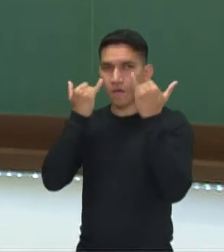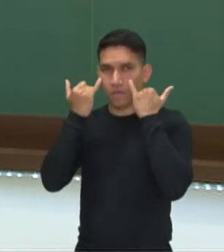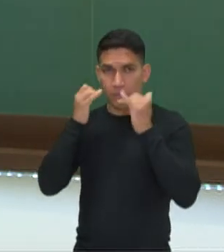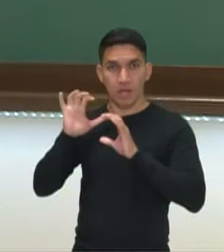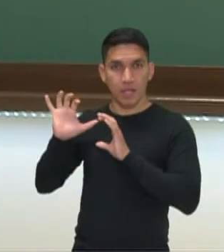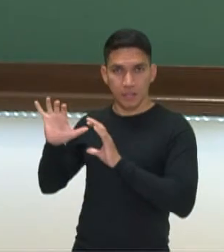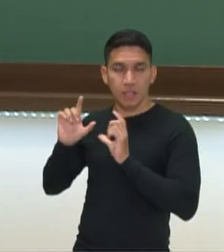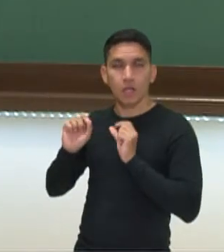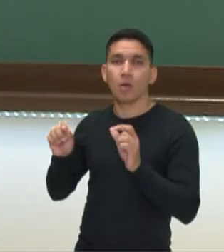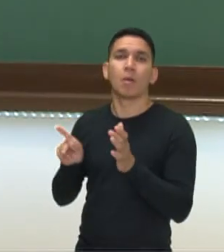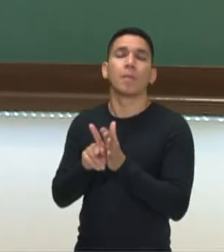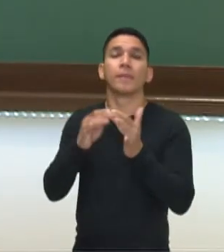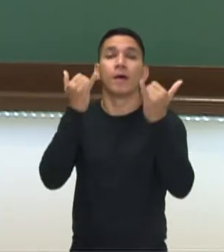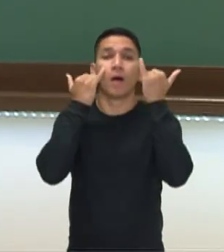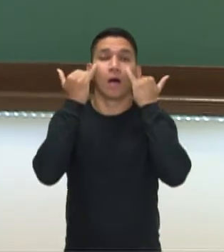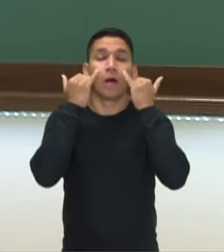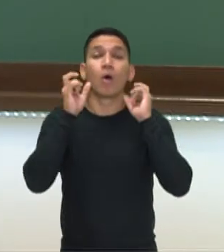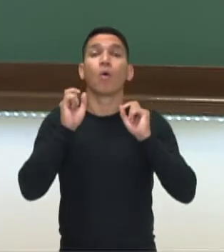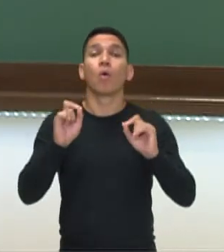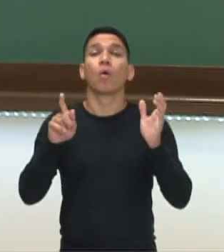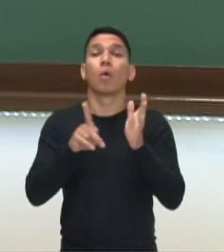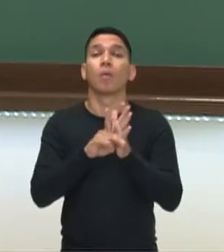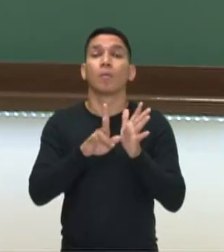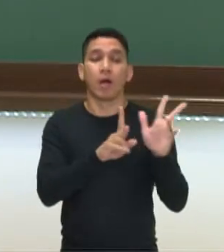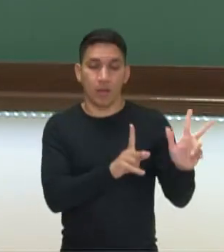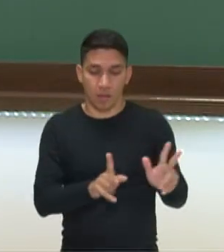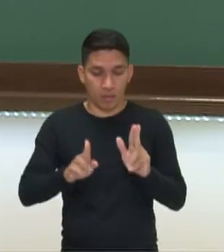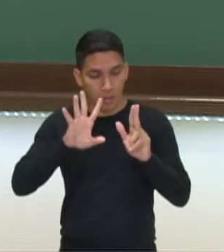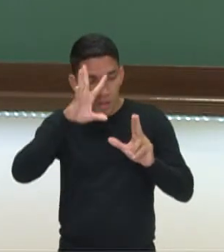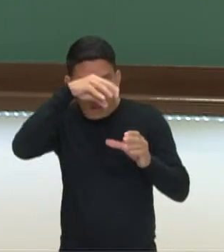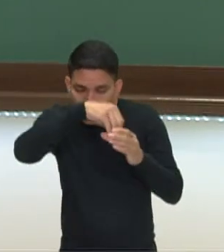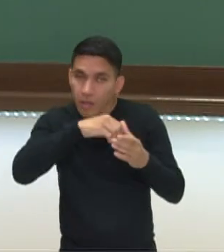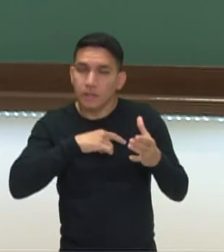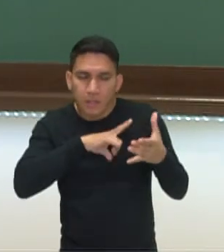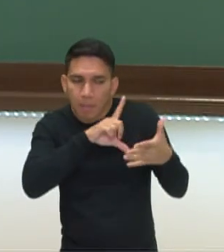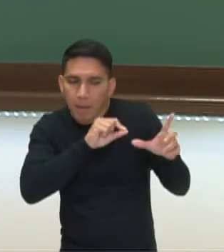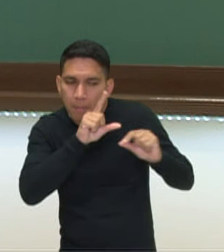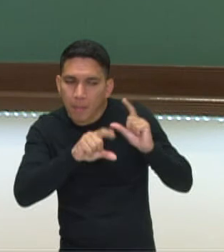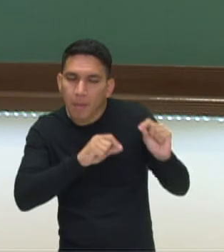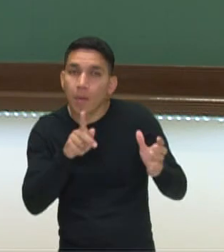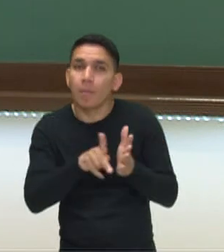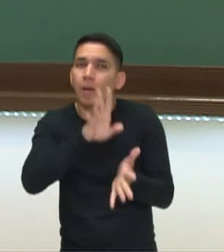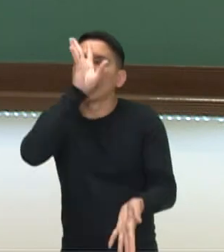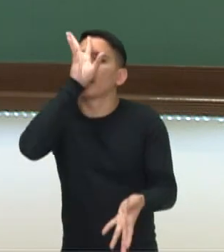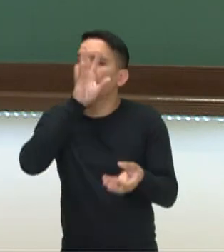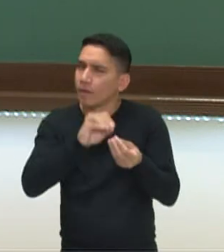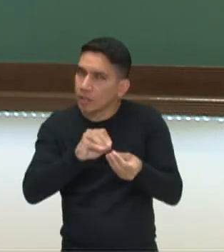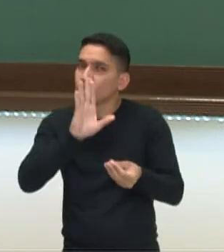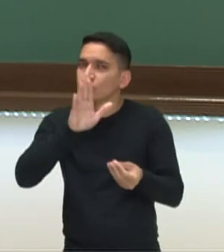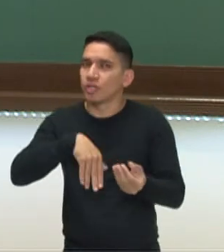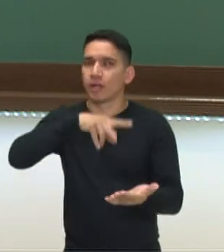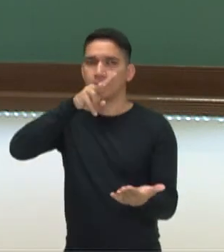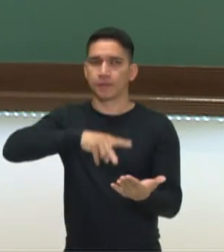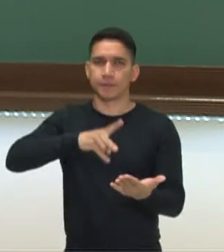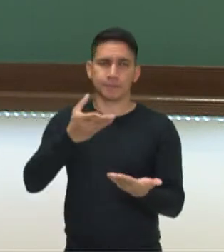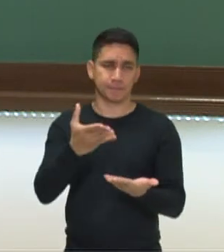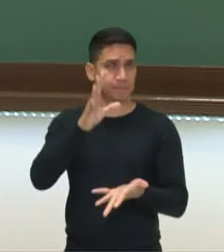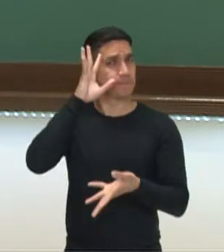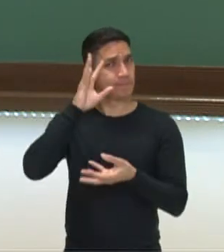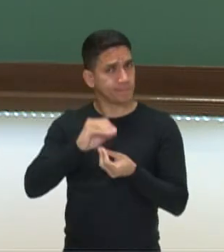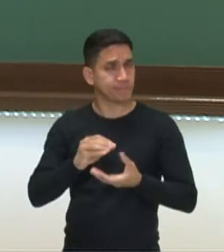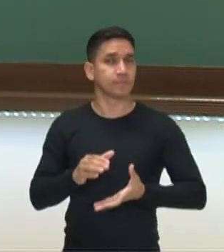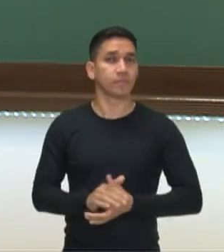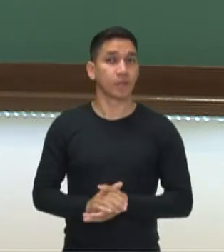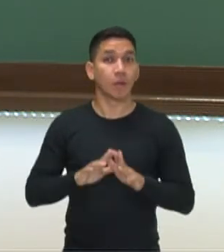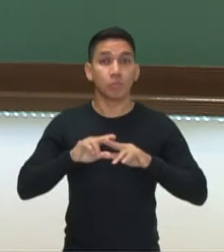aqui, elas são informações que foram retiradas do texto a partir da interpretação que vocês fizeram. Então, todas